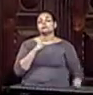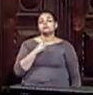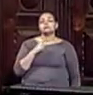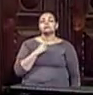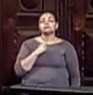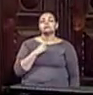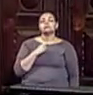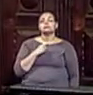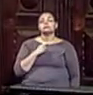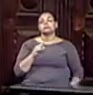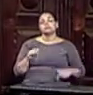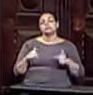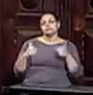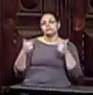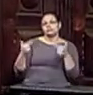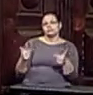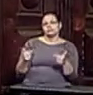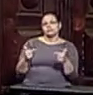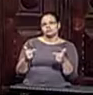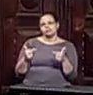são ações